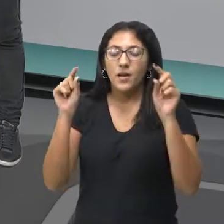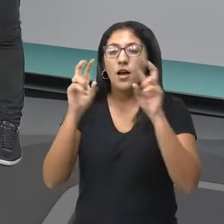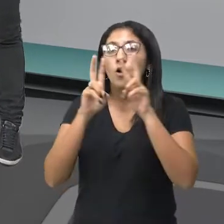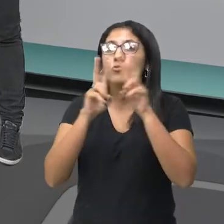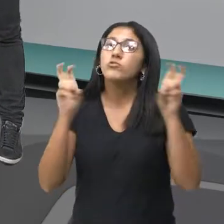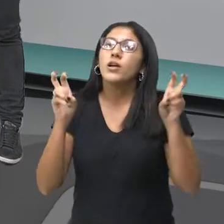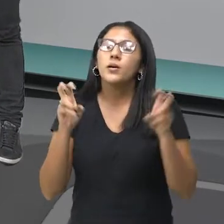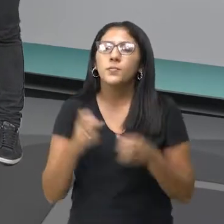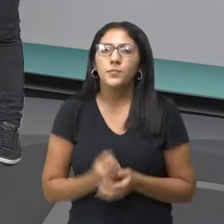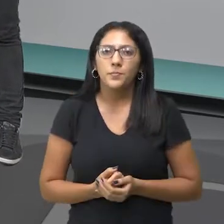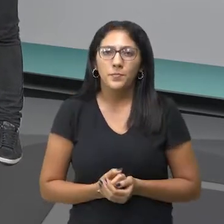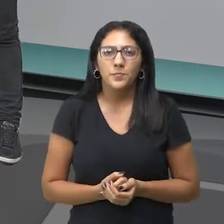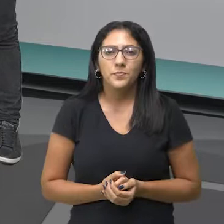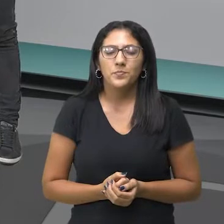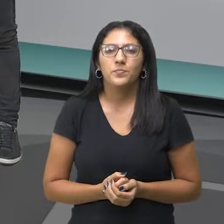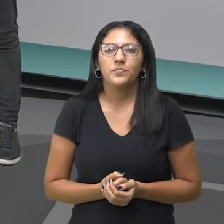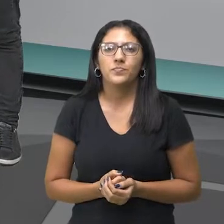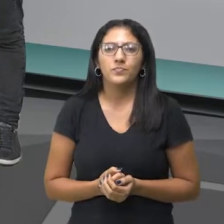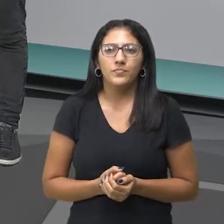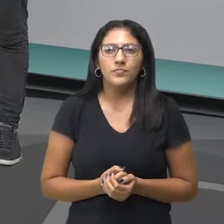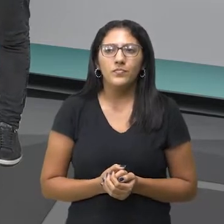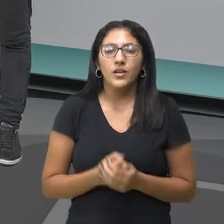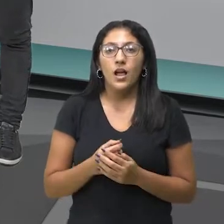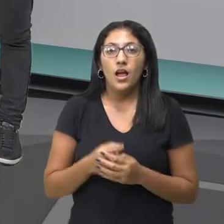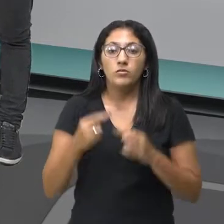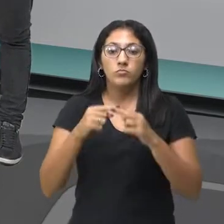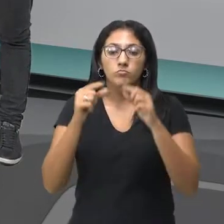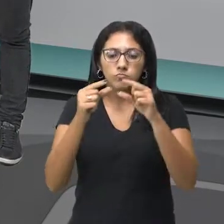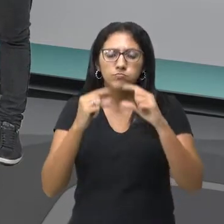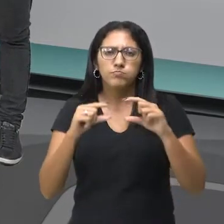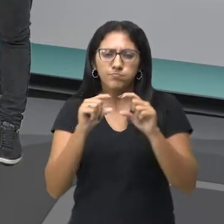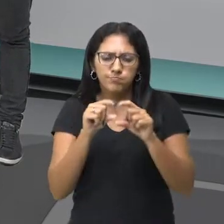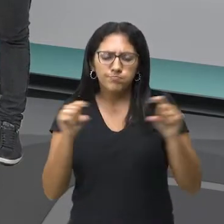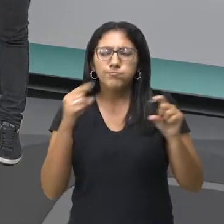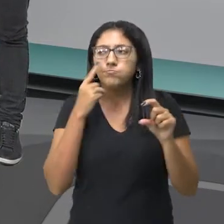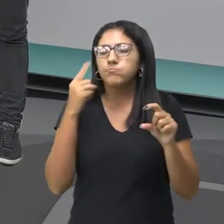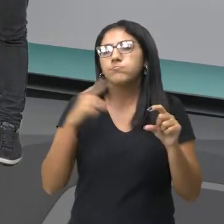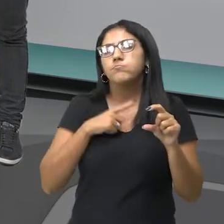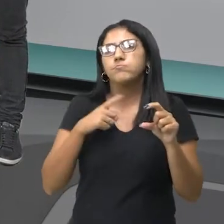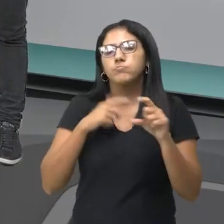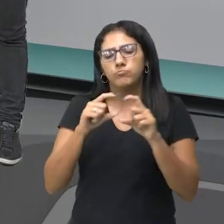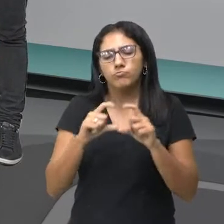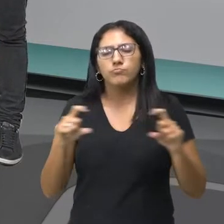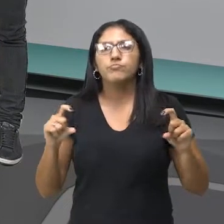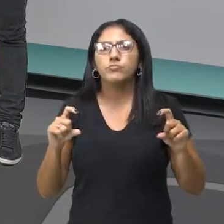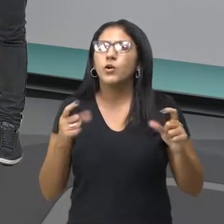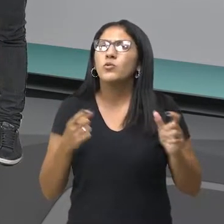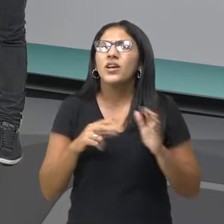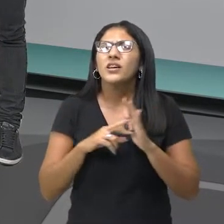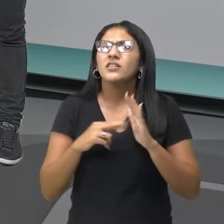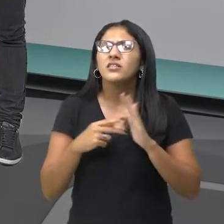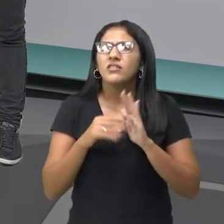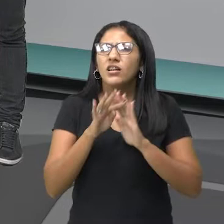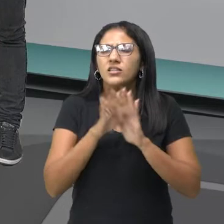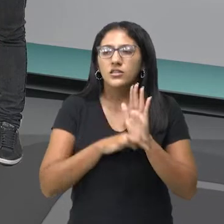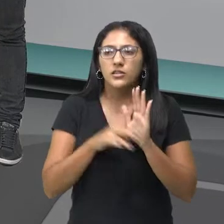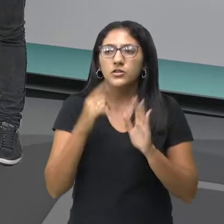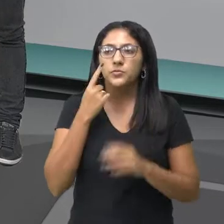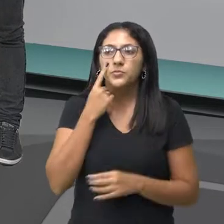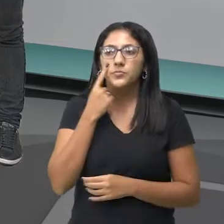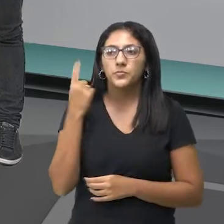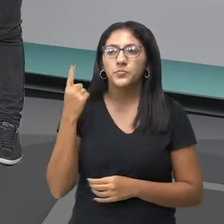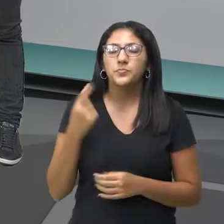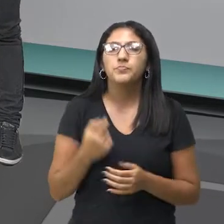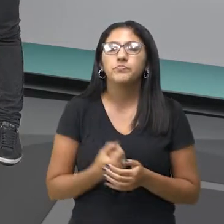exatamente esse questionamento. E aí temos logo abaixo um subtítulo. Esse subtítulo, o que ele diz pra gente? Olha